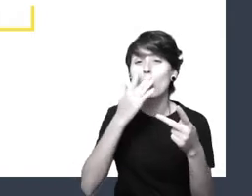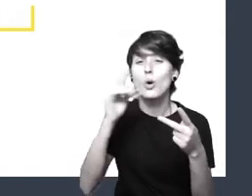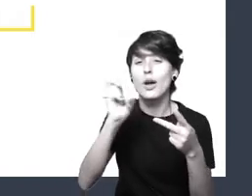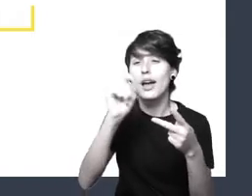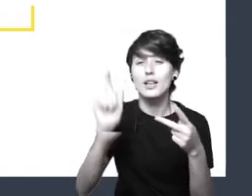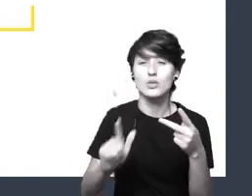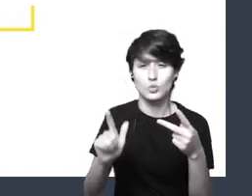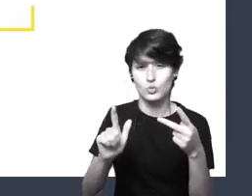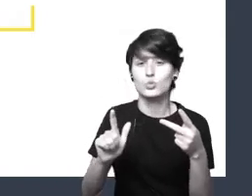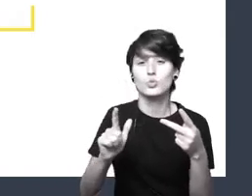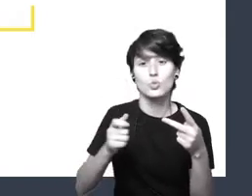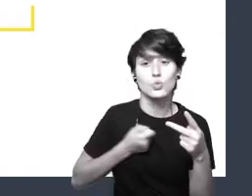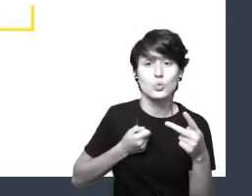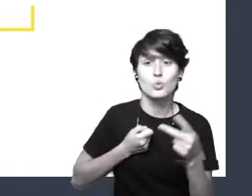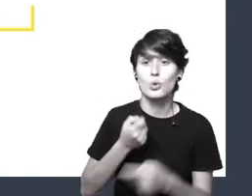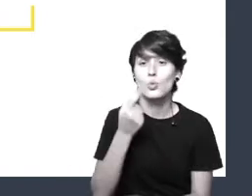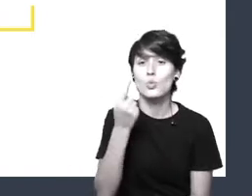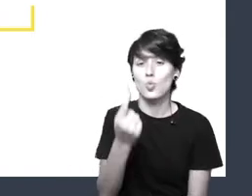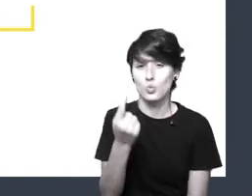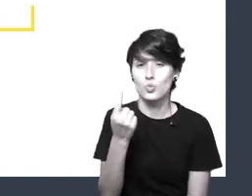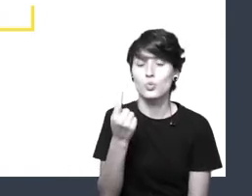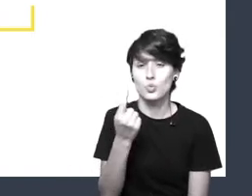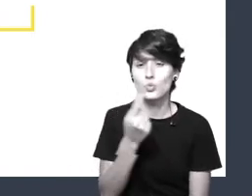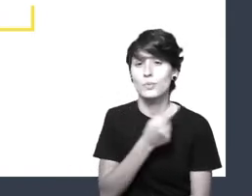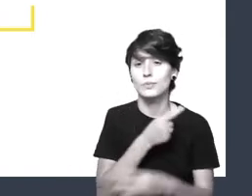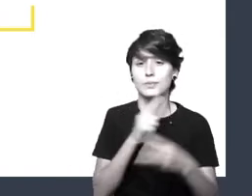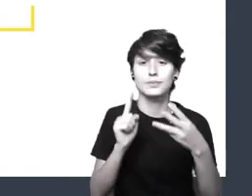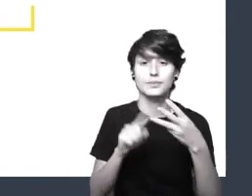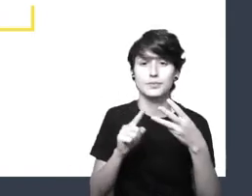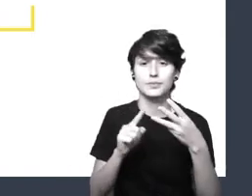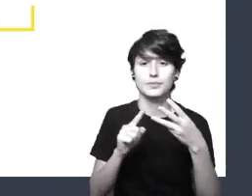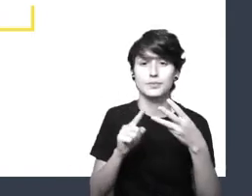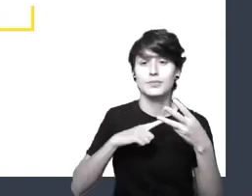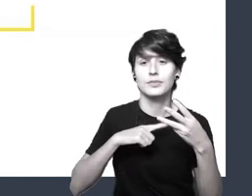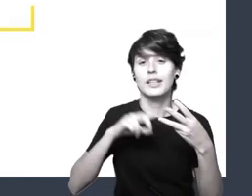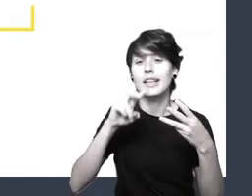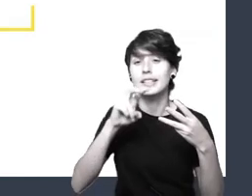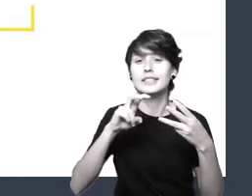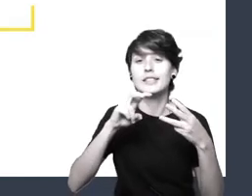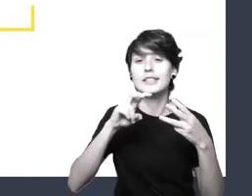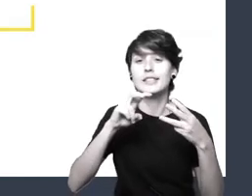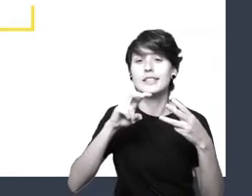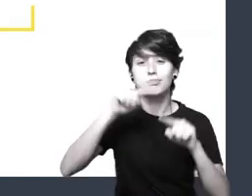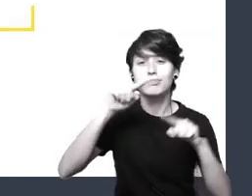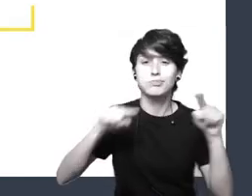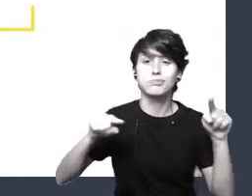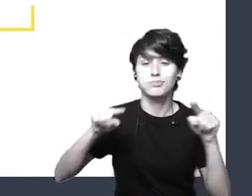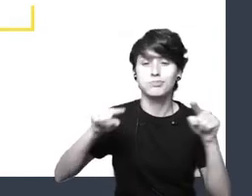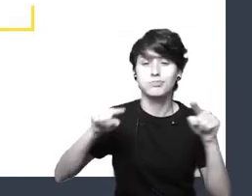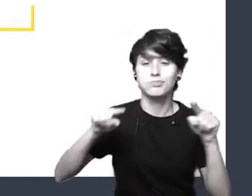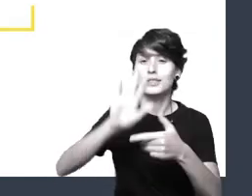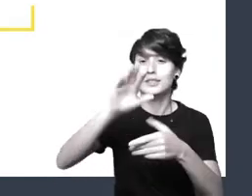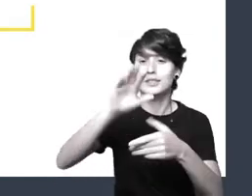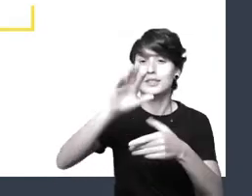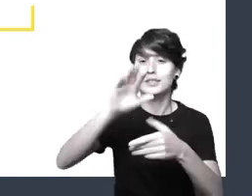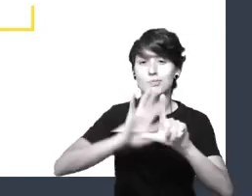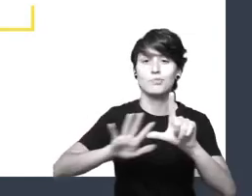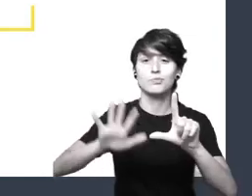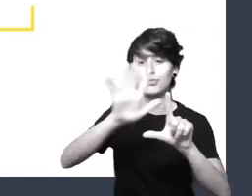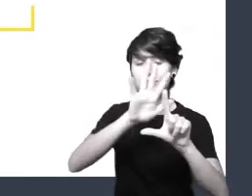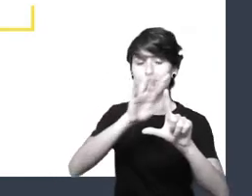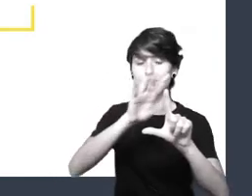que seja 1. Então, olhando para essas 5 métricas que está sendo mostrada aqui, a gente vê que tem alguma